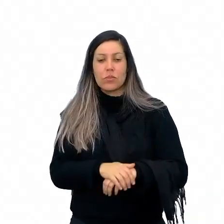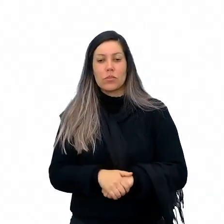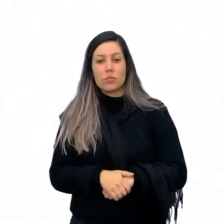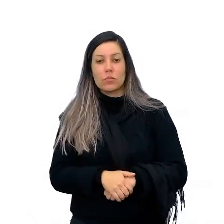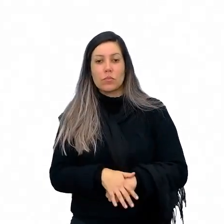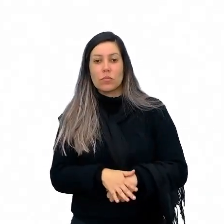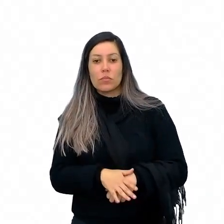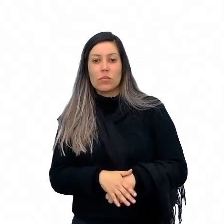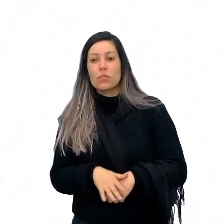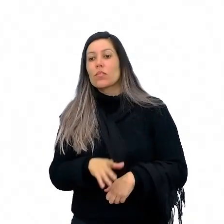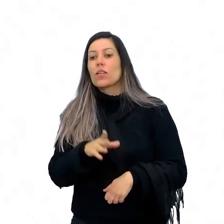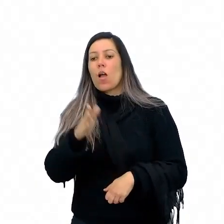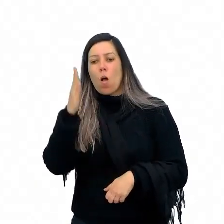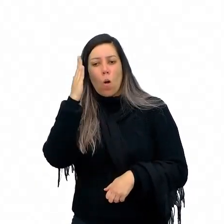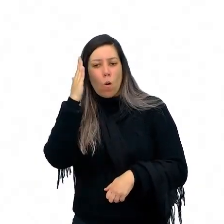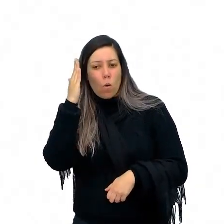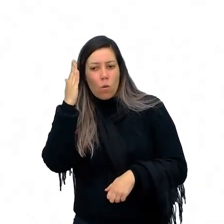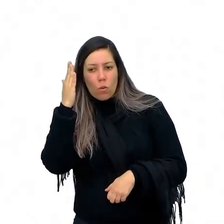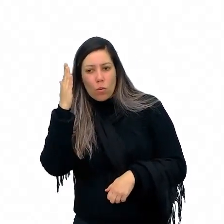conhecimento do currículo